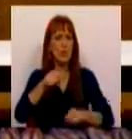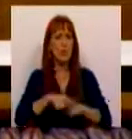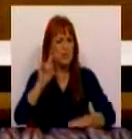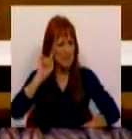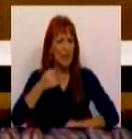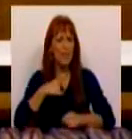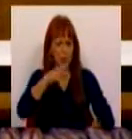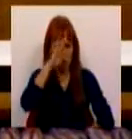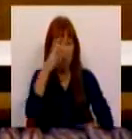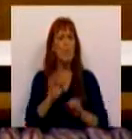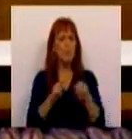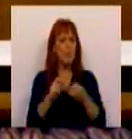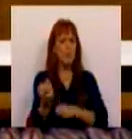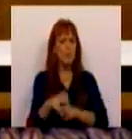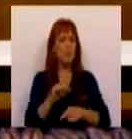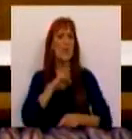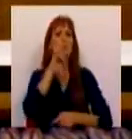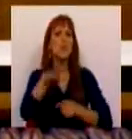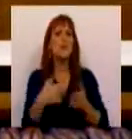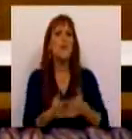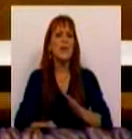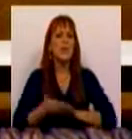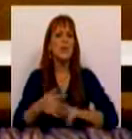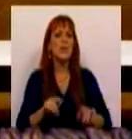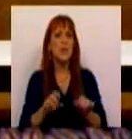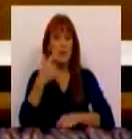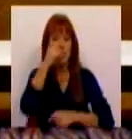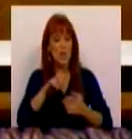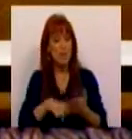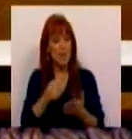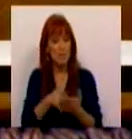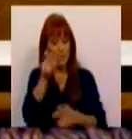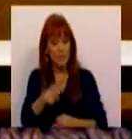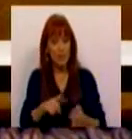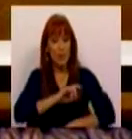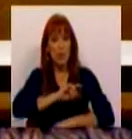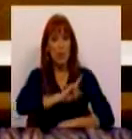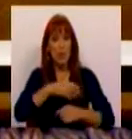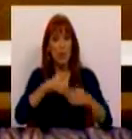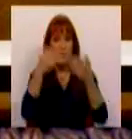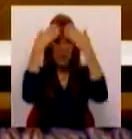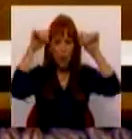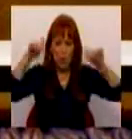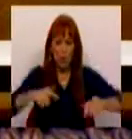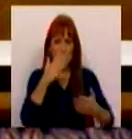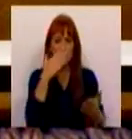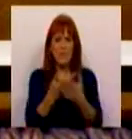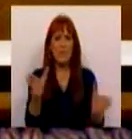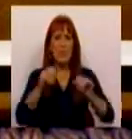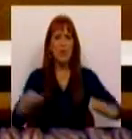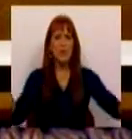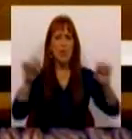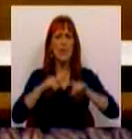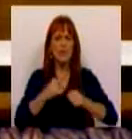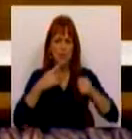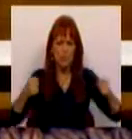sabe antecipar os problemas, que sabe dar resposta célere, humana e sempre presente. O poder local democrático está hoje perante mais um novo e